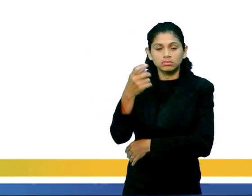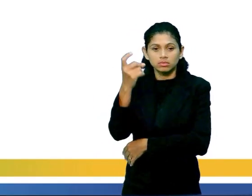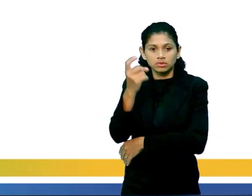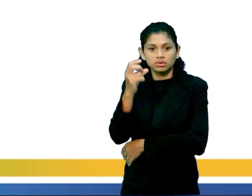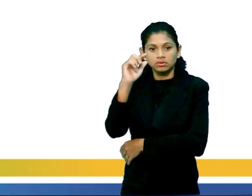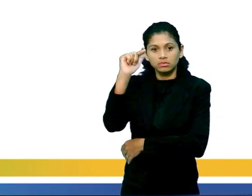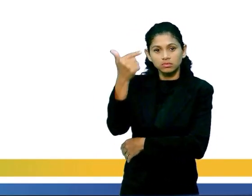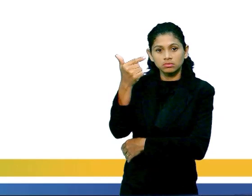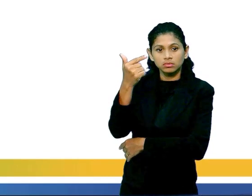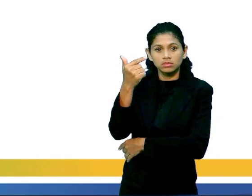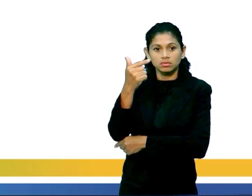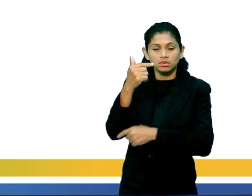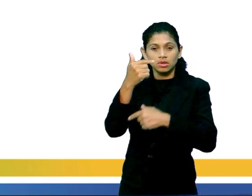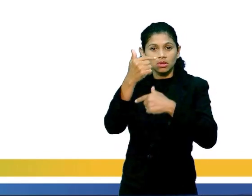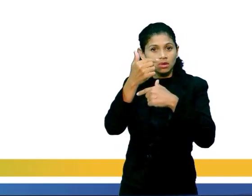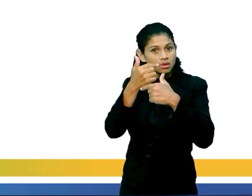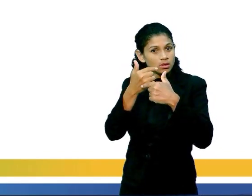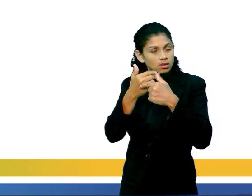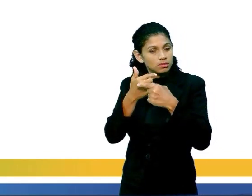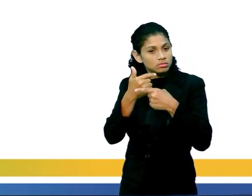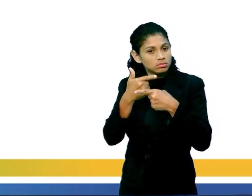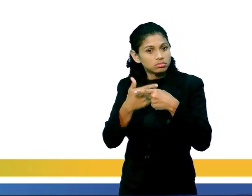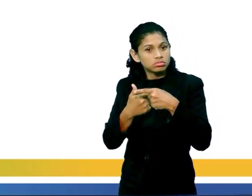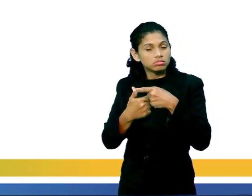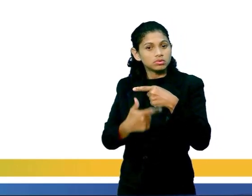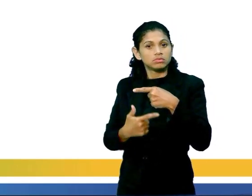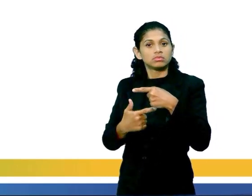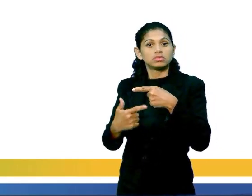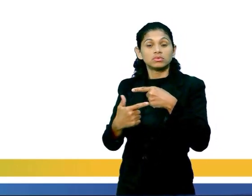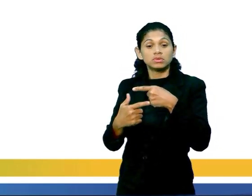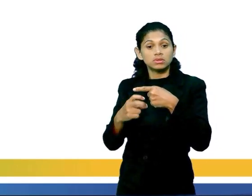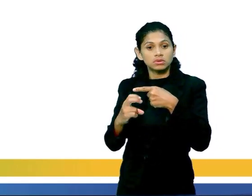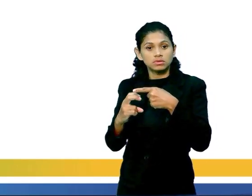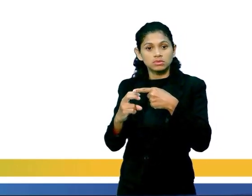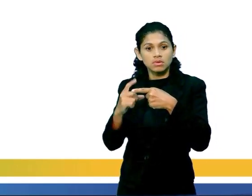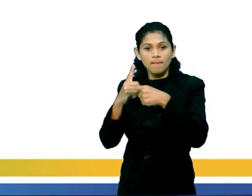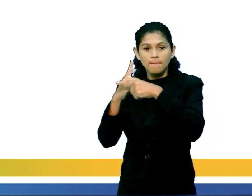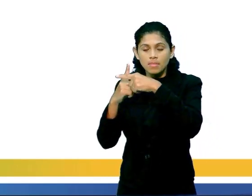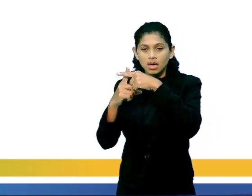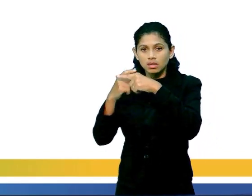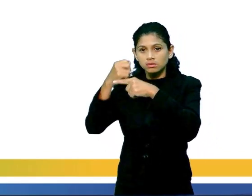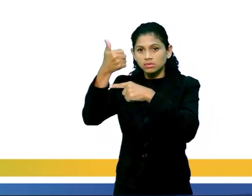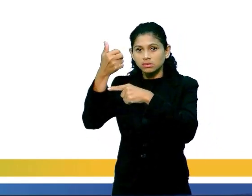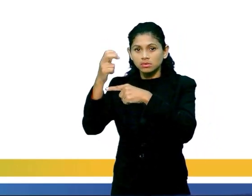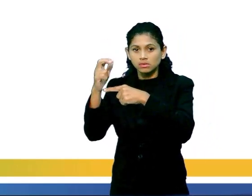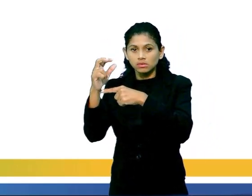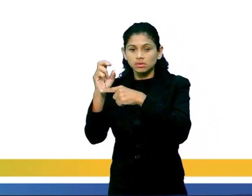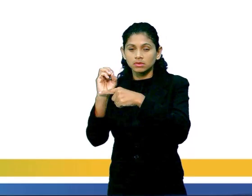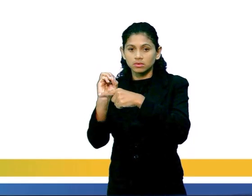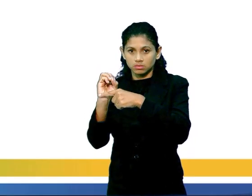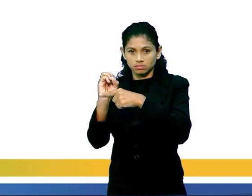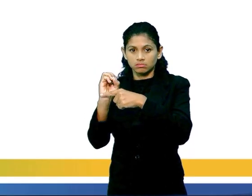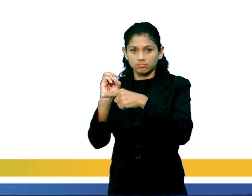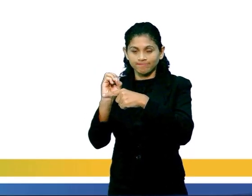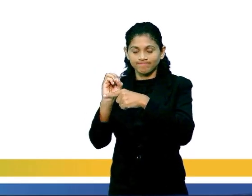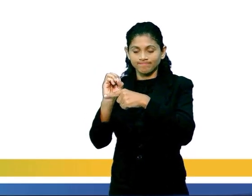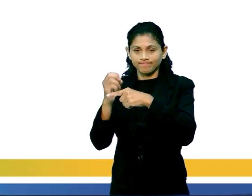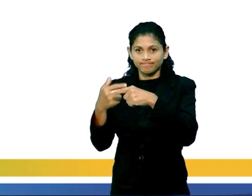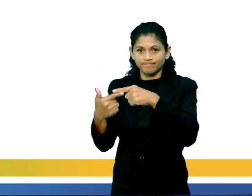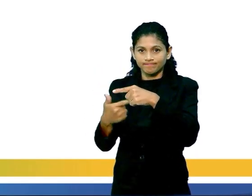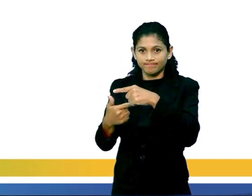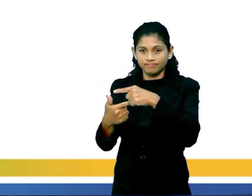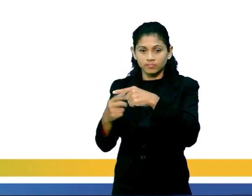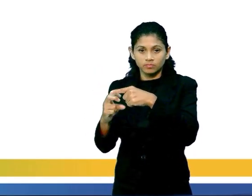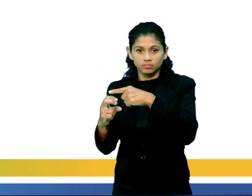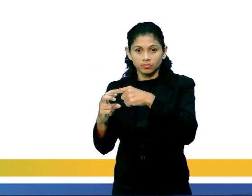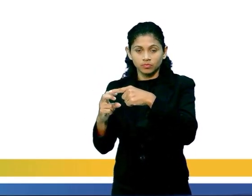sobre 225 mais 150 sobre 225 vezes x. Para